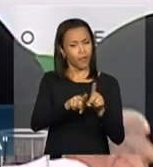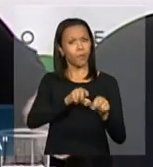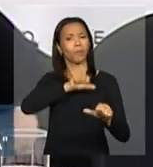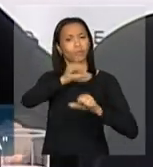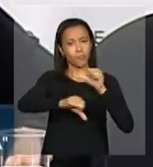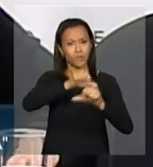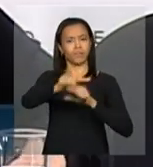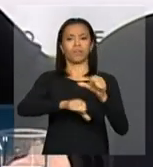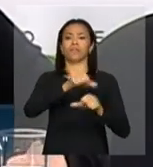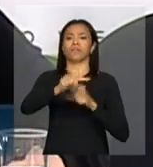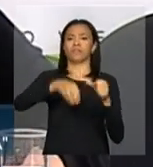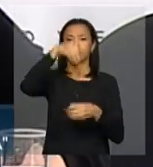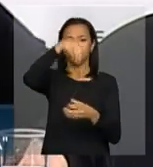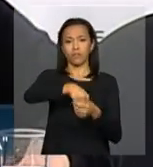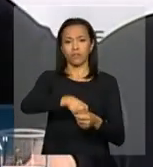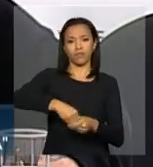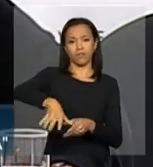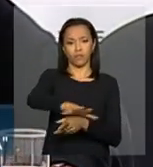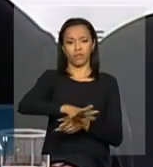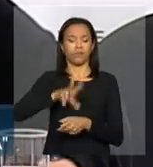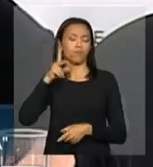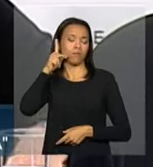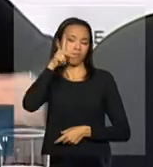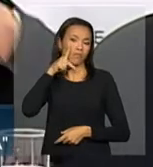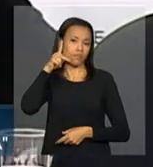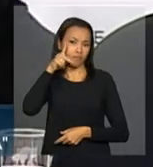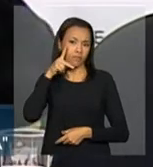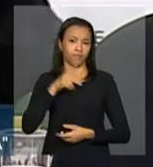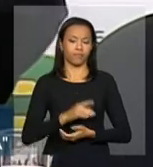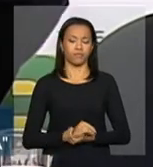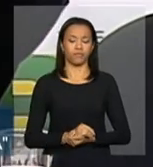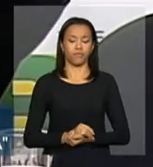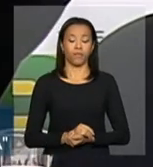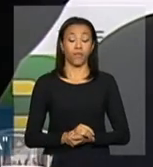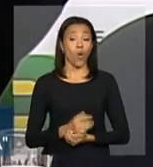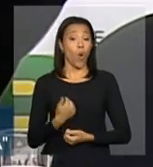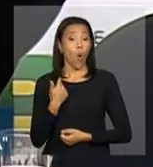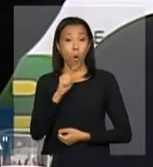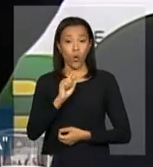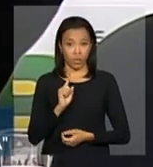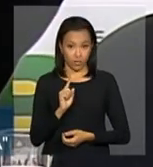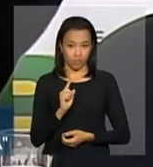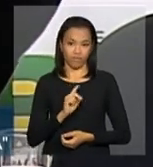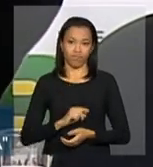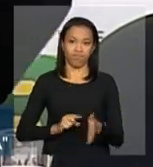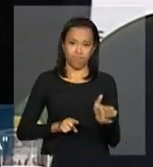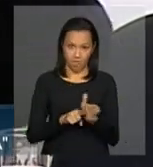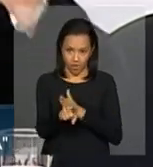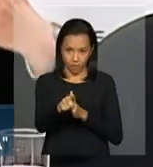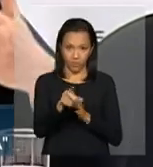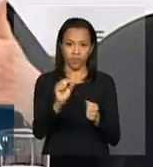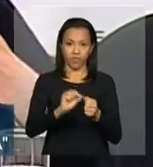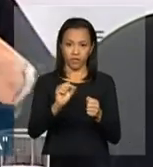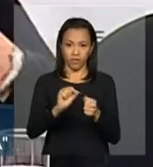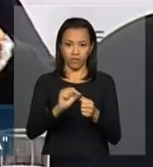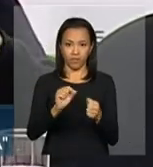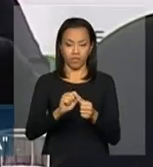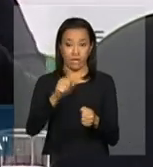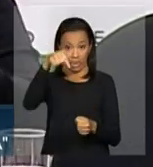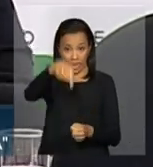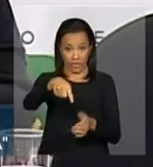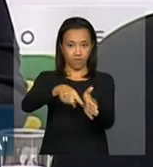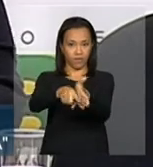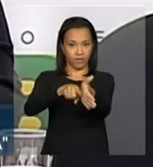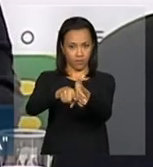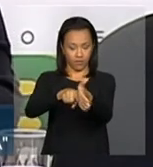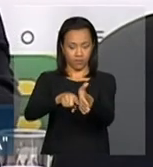representação e nos instrumentos de representação. Fizemos uma pergunta limite, que seria a questão de uma coisa